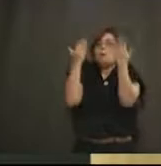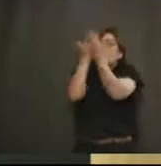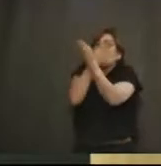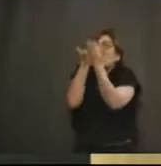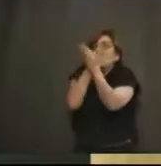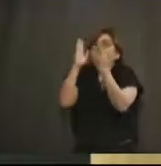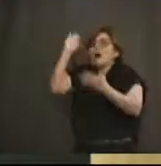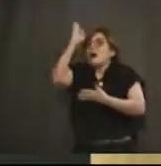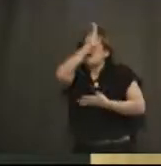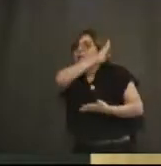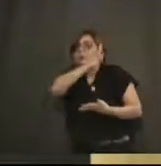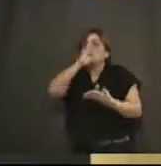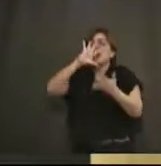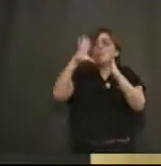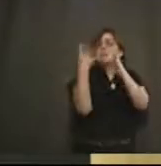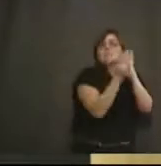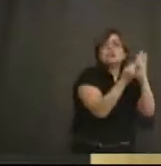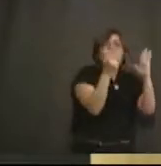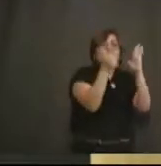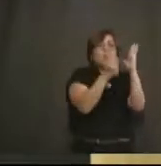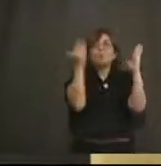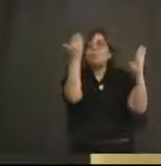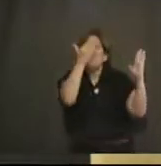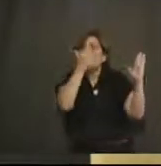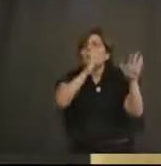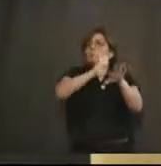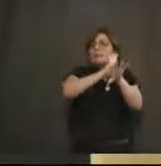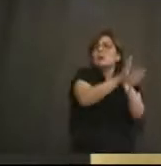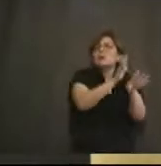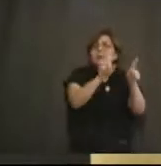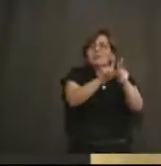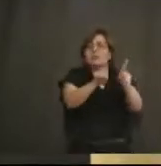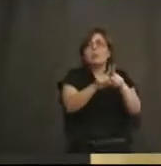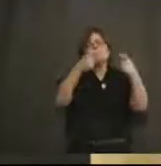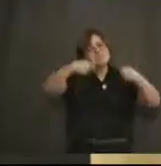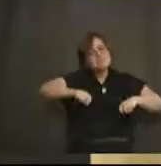na Amazônia, ela precisa ser vencida, e ela não está